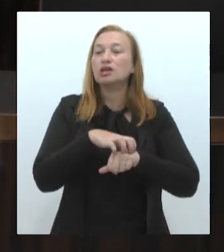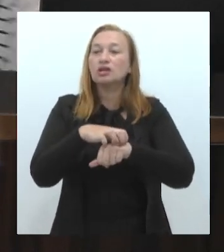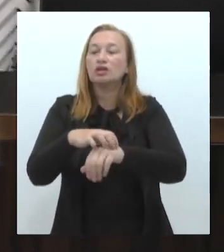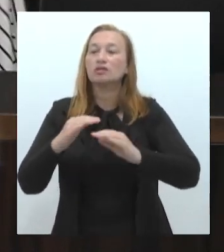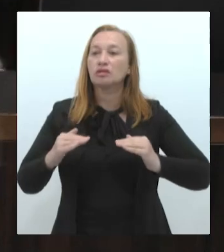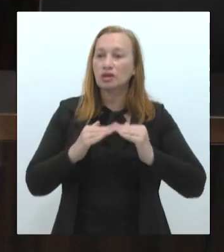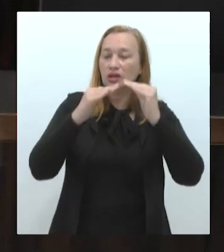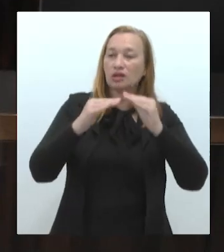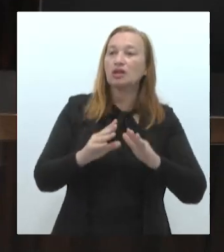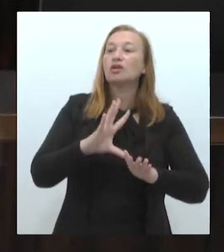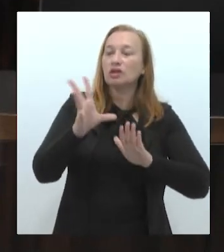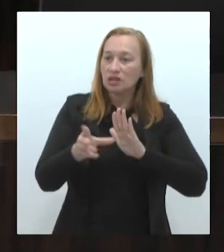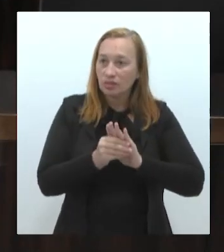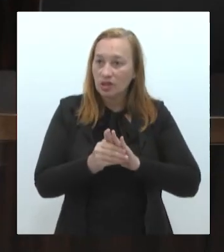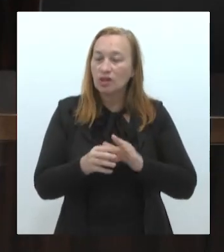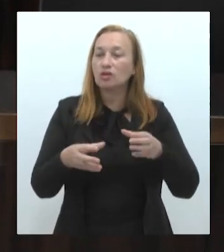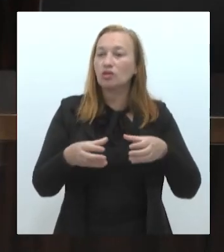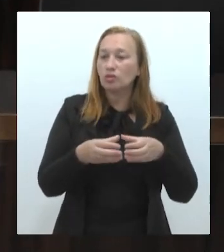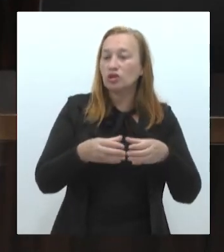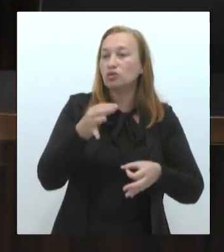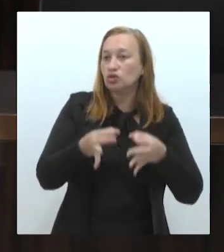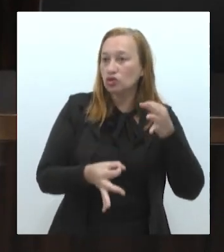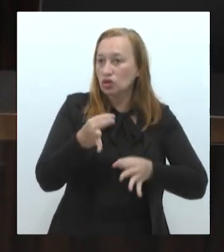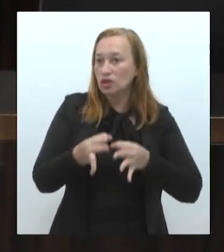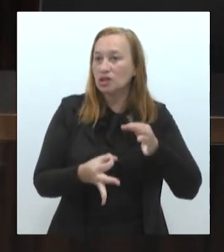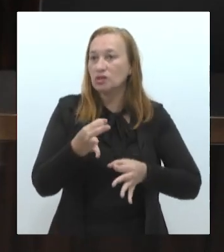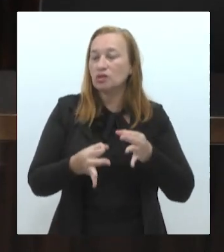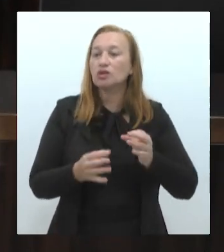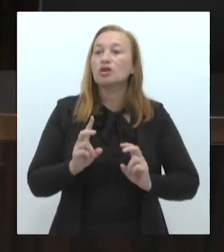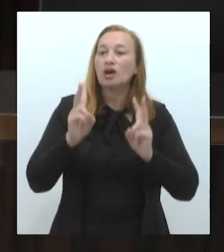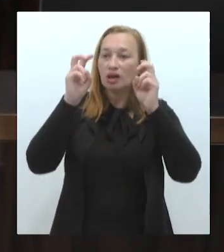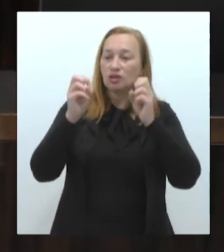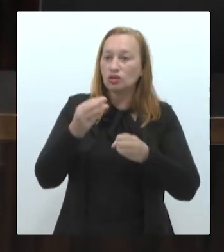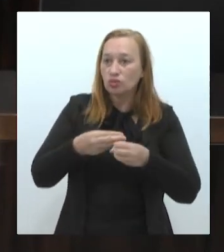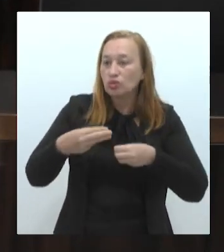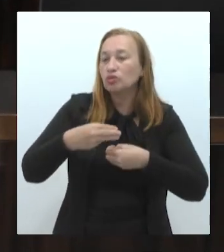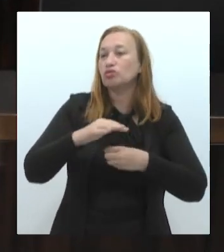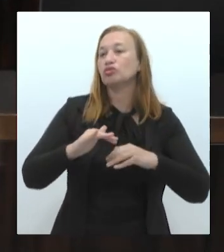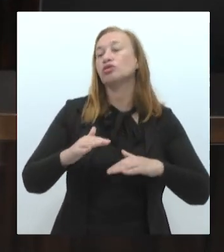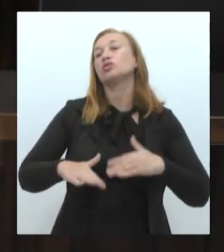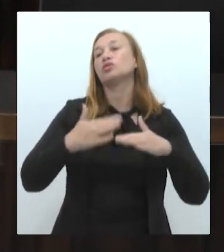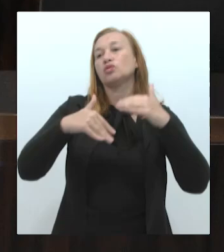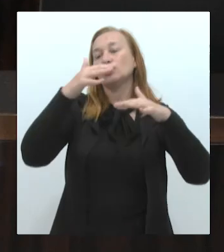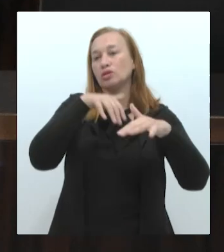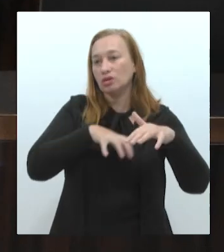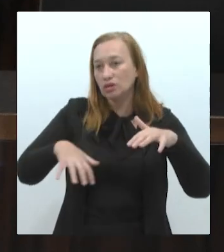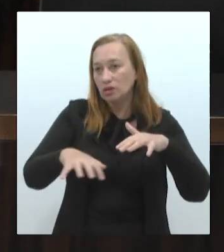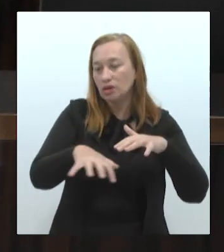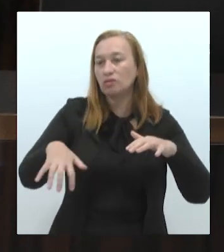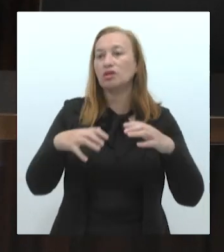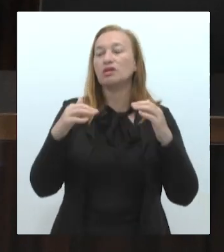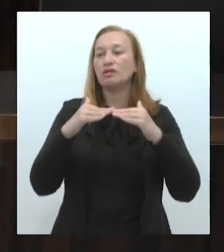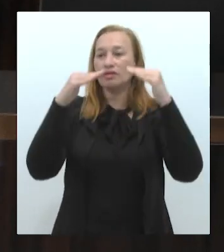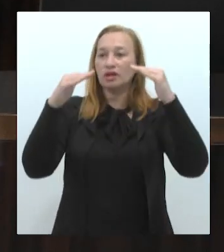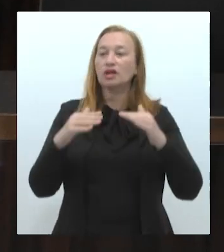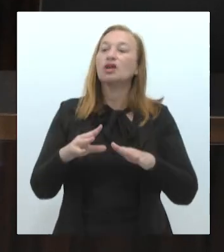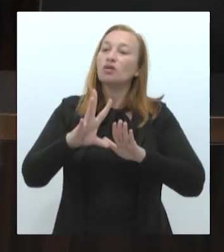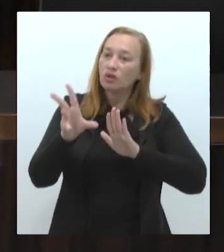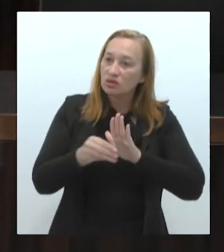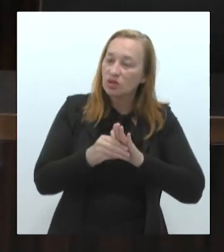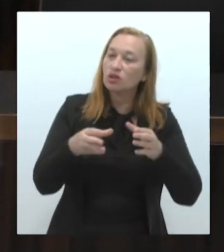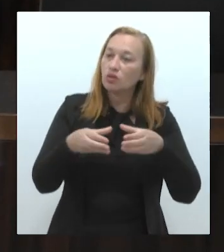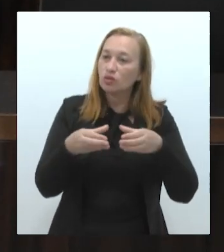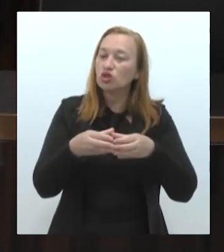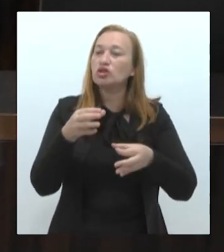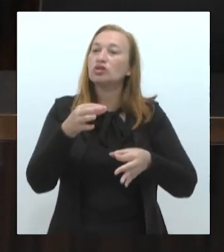favorável, com as emendas da Comissão de Constituição e Justiça, de Assuntos Municipais e Desenvolvimento Regional favorável, com as emendas da Comissão